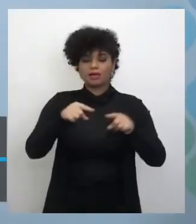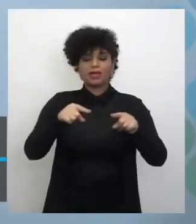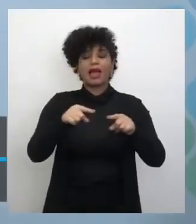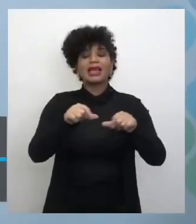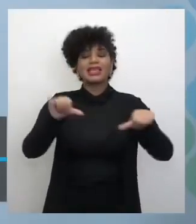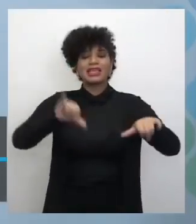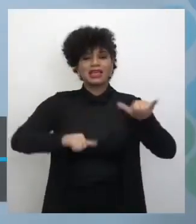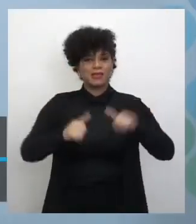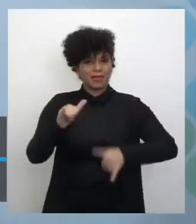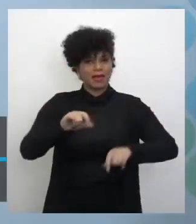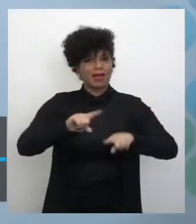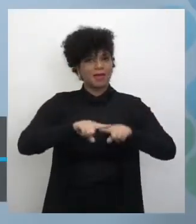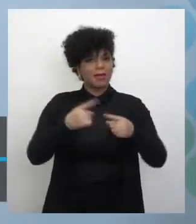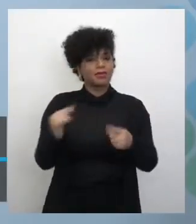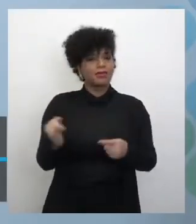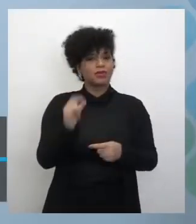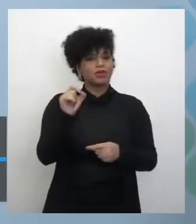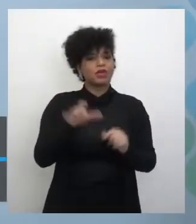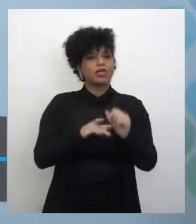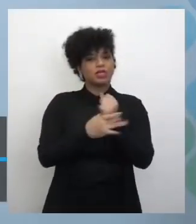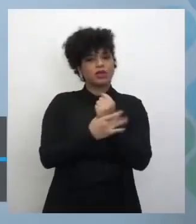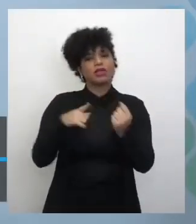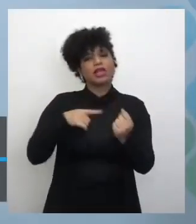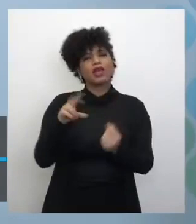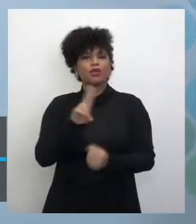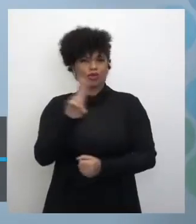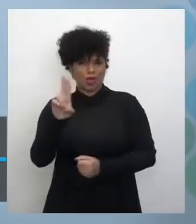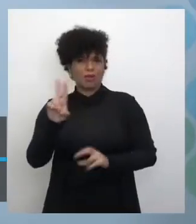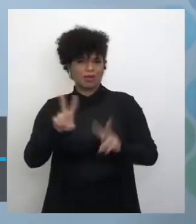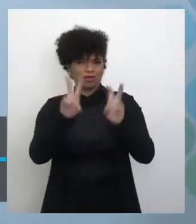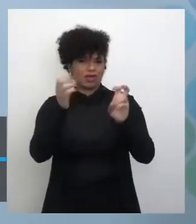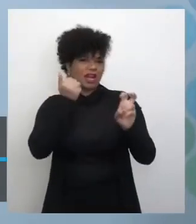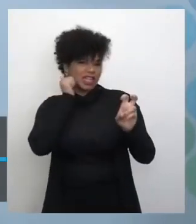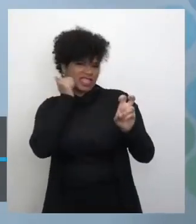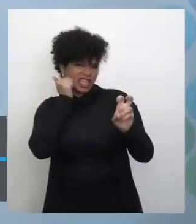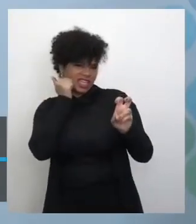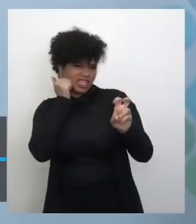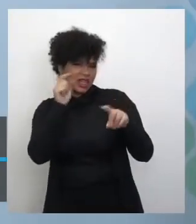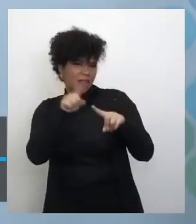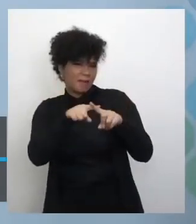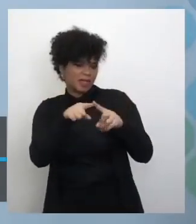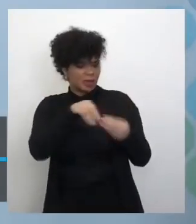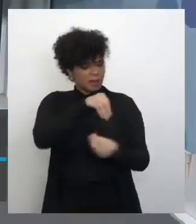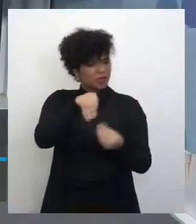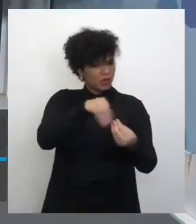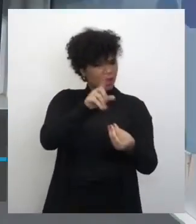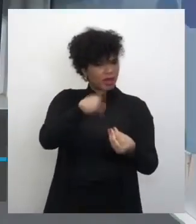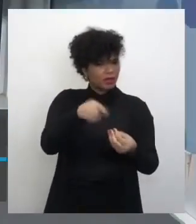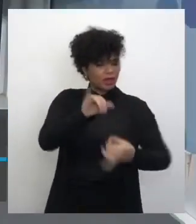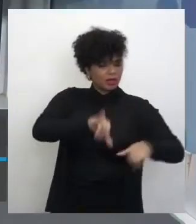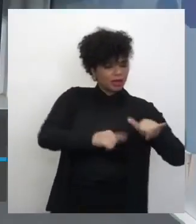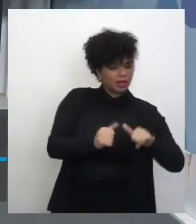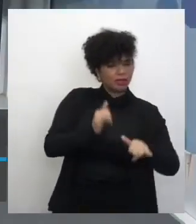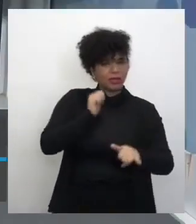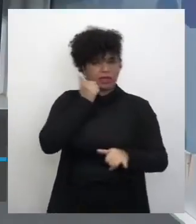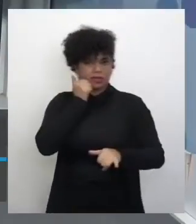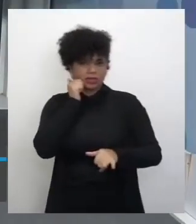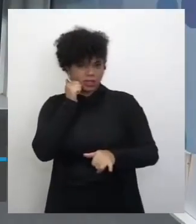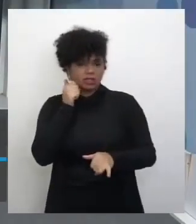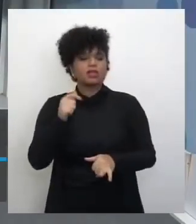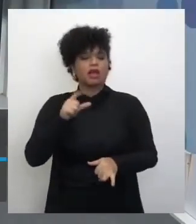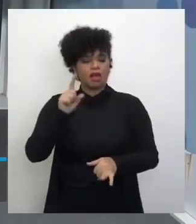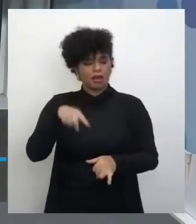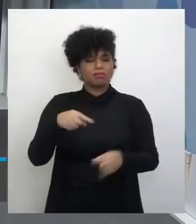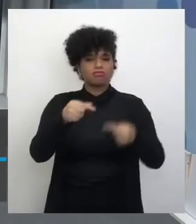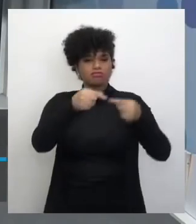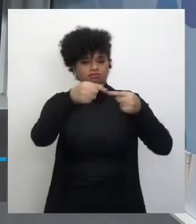maneira segura. Embora o título falava de ciência, né? Ciência, química é uma parte aí da ciência. É uma parte ali, um ramo da